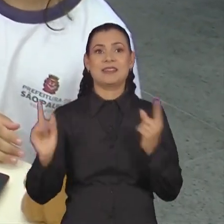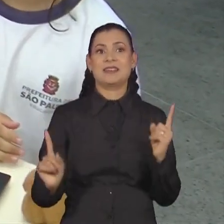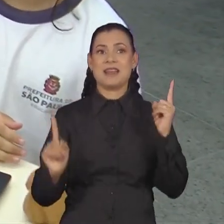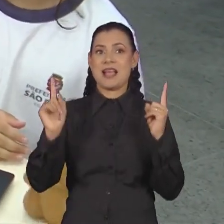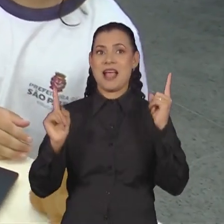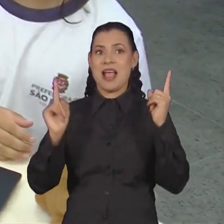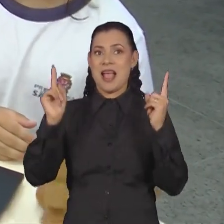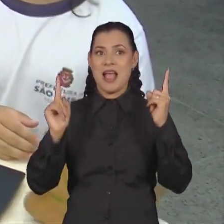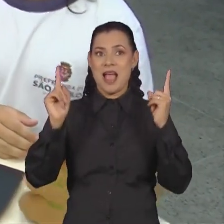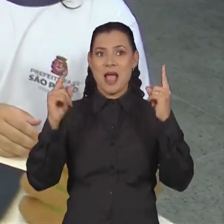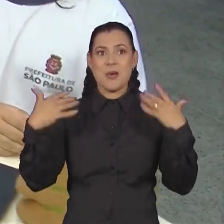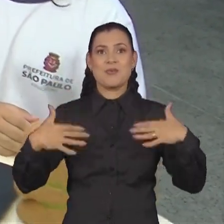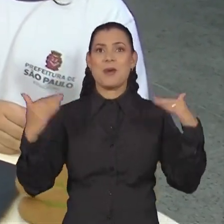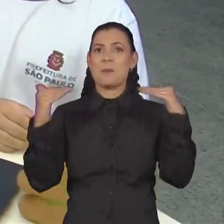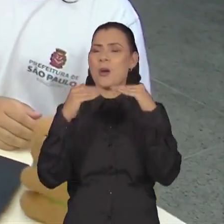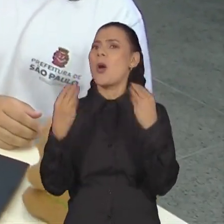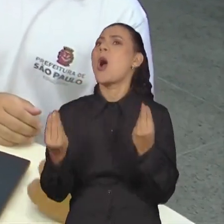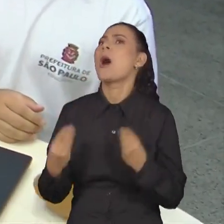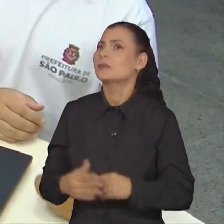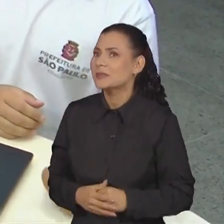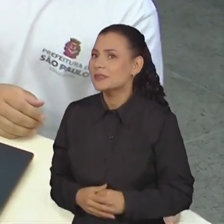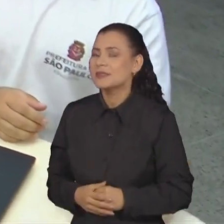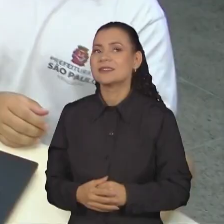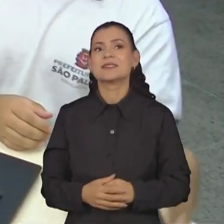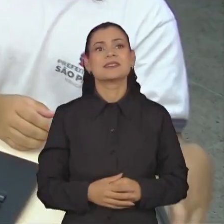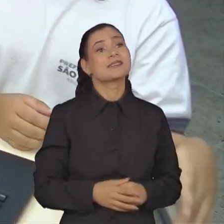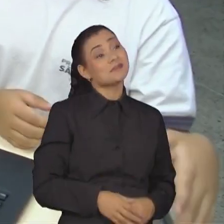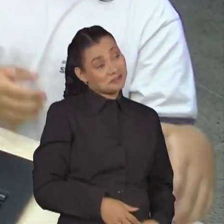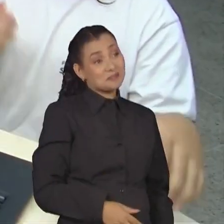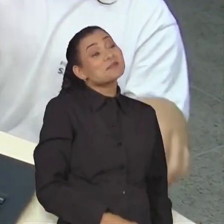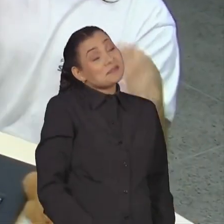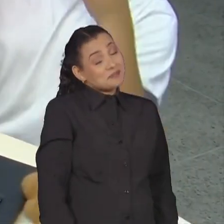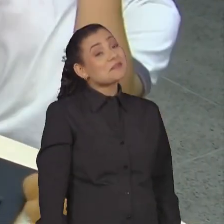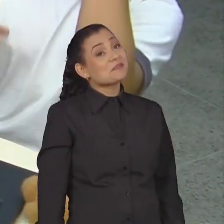disputa direta. Como é que foi isso, gente?